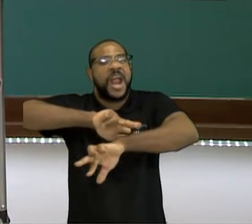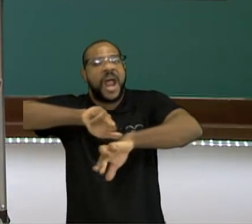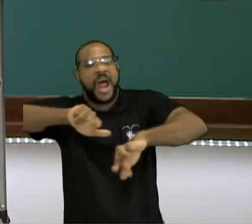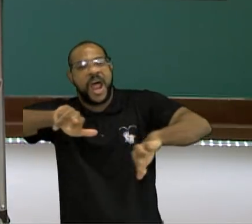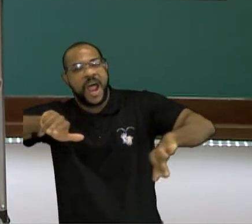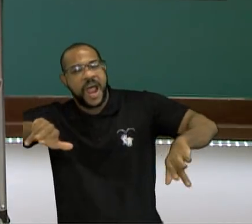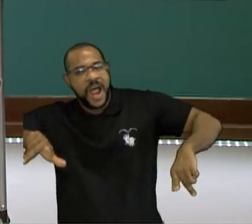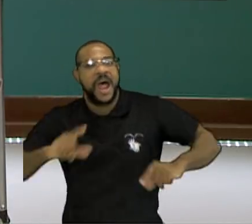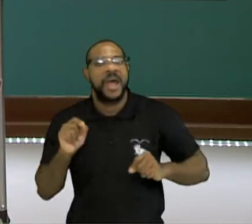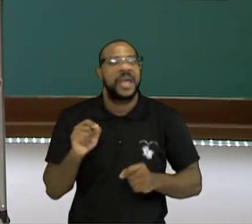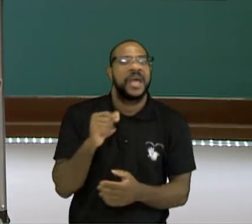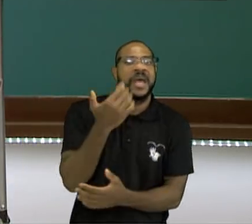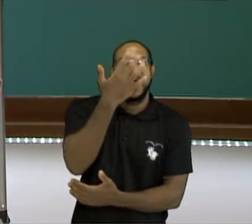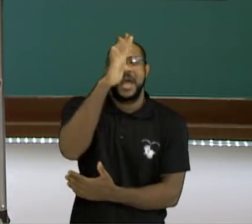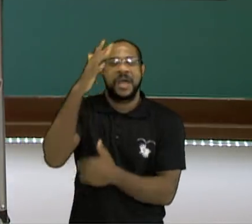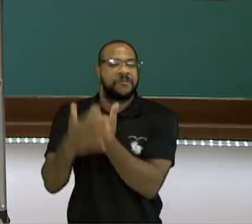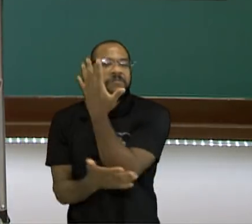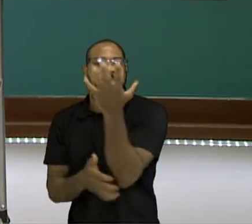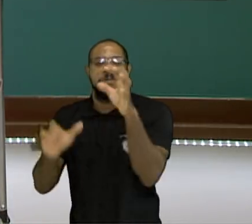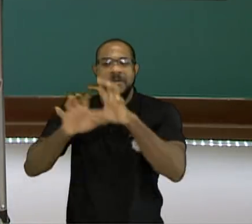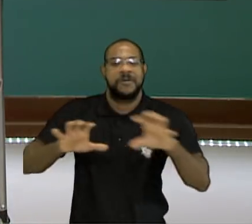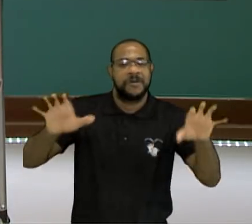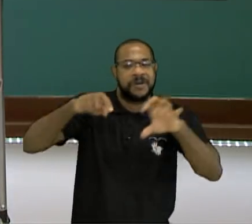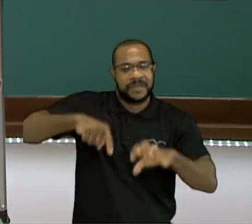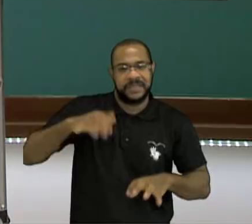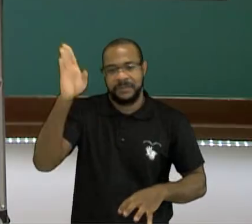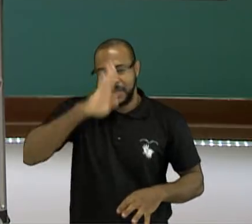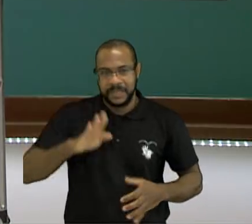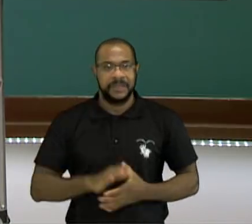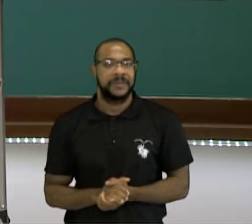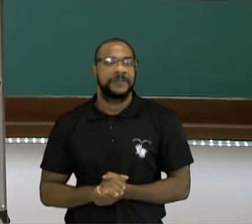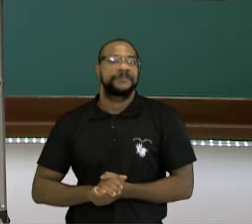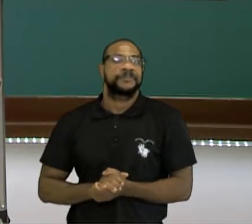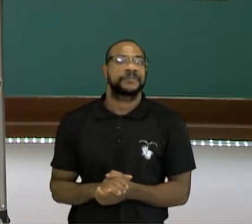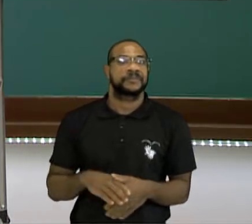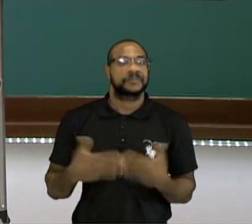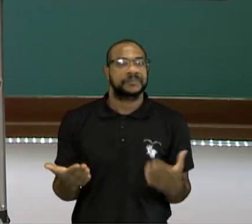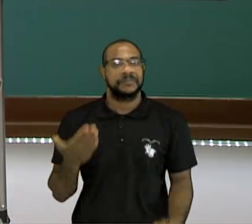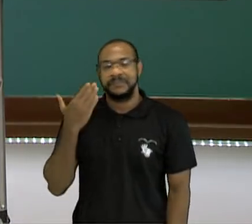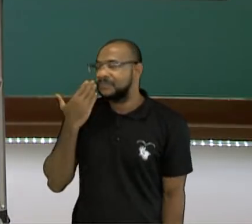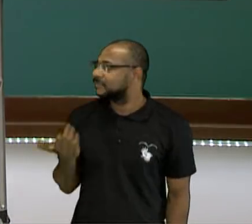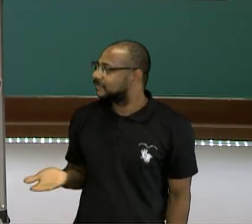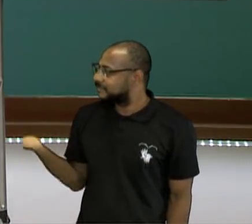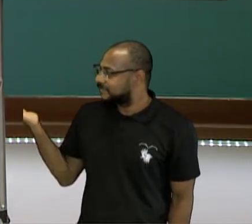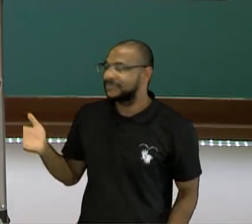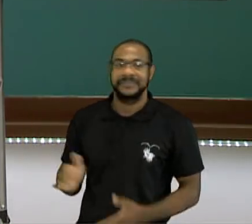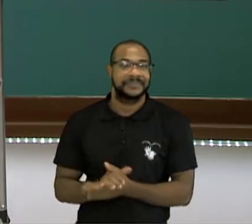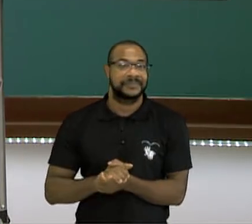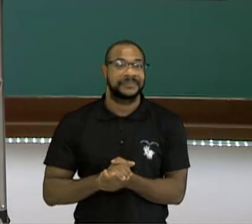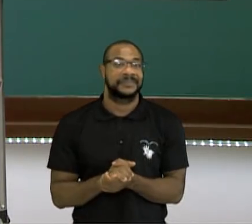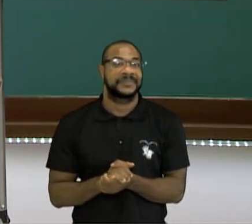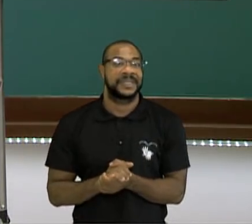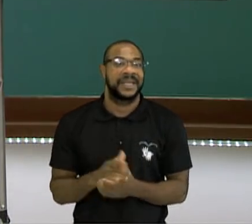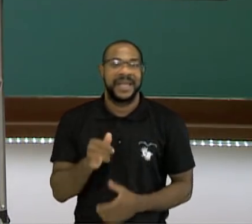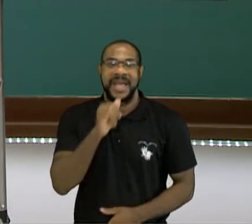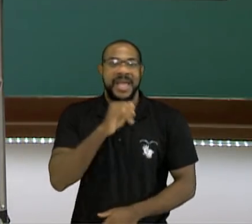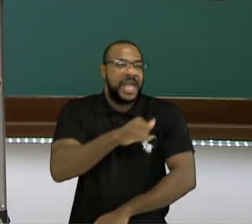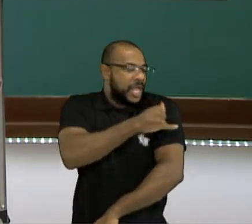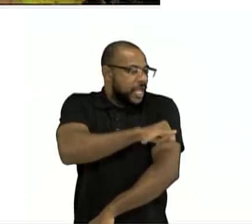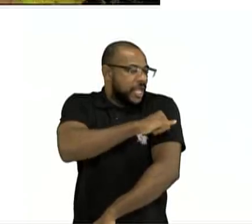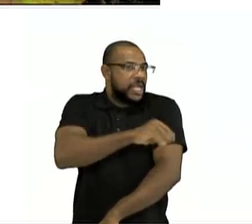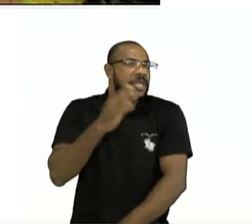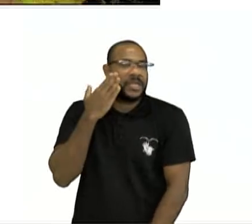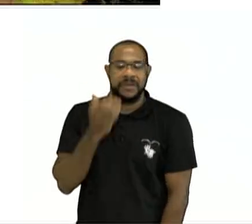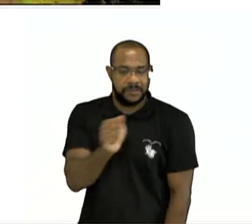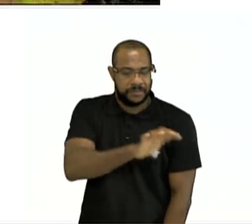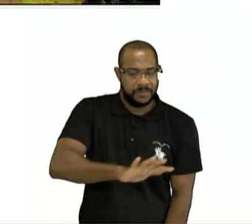ele é muito extenso no sentido norte e sul. E aí vamos a mais alguns exemplos ali. Aqui o Rio de Janeiro, então eu tenho